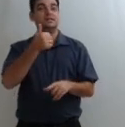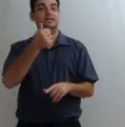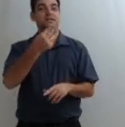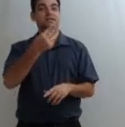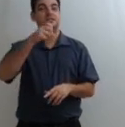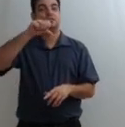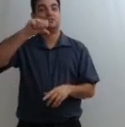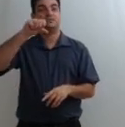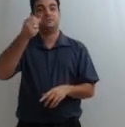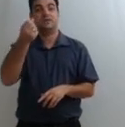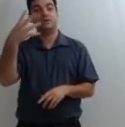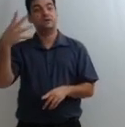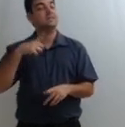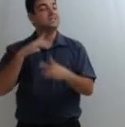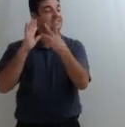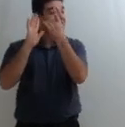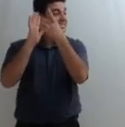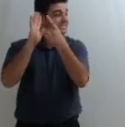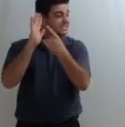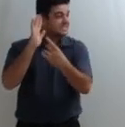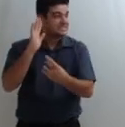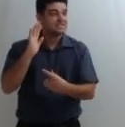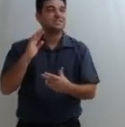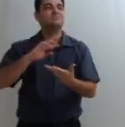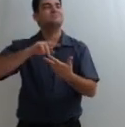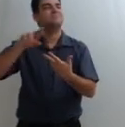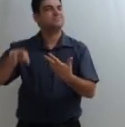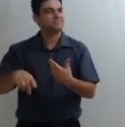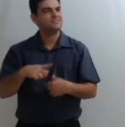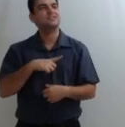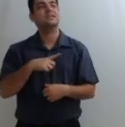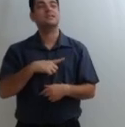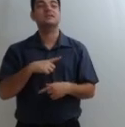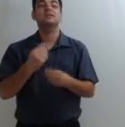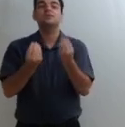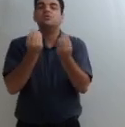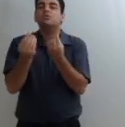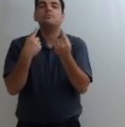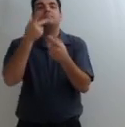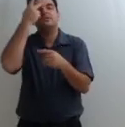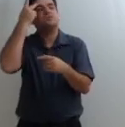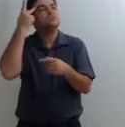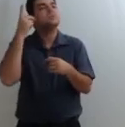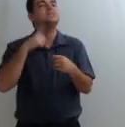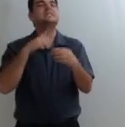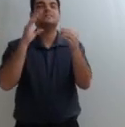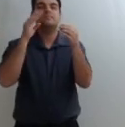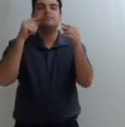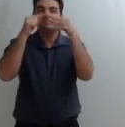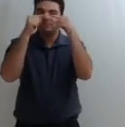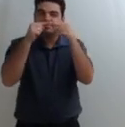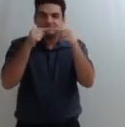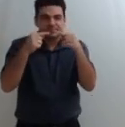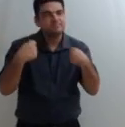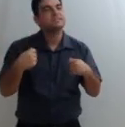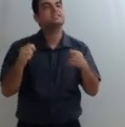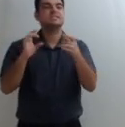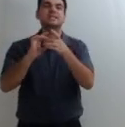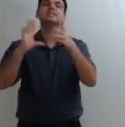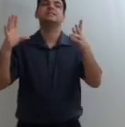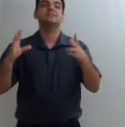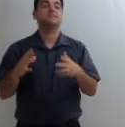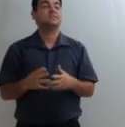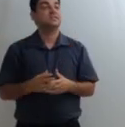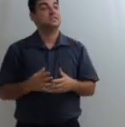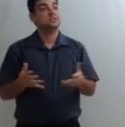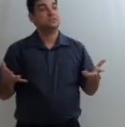de requisitos, não só a questão da falta grave, mas também as condições subjetivas e o comportamento do acusado. E aqui o crime é